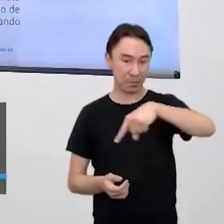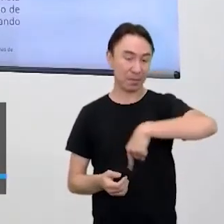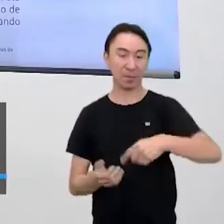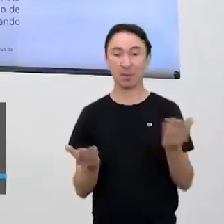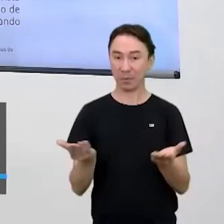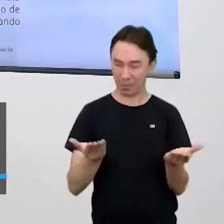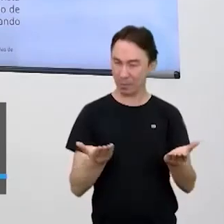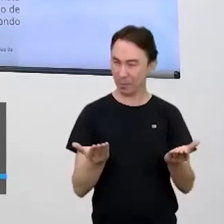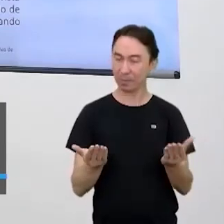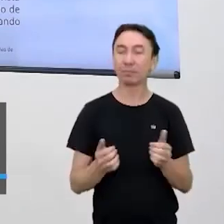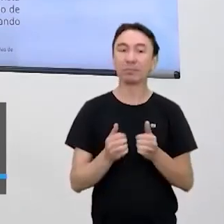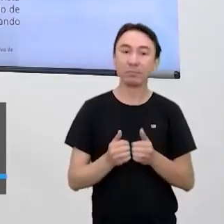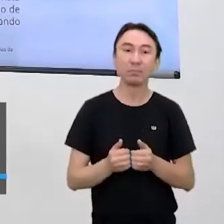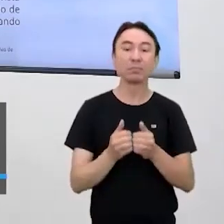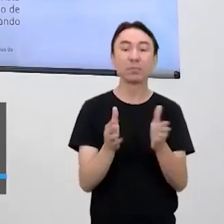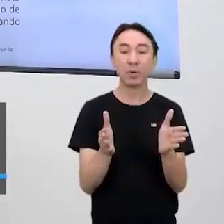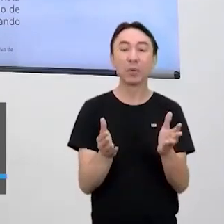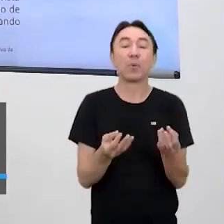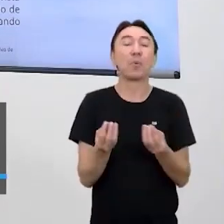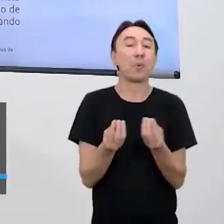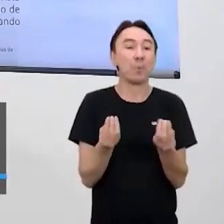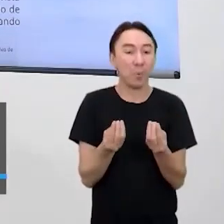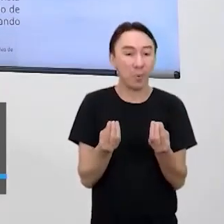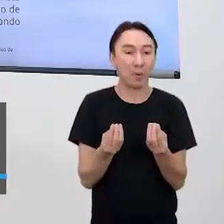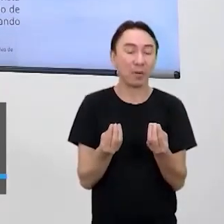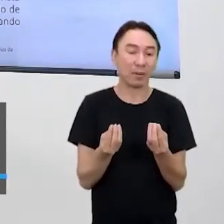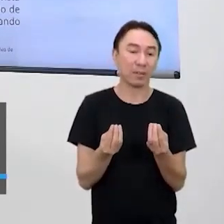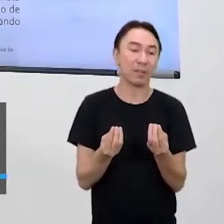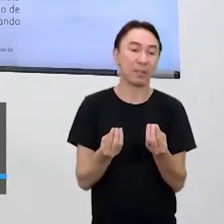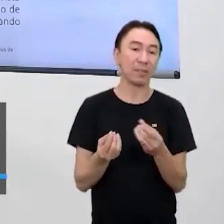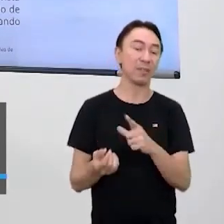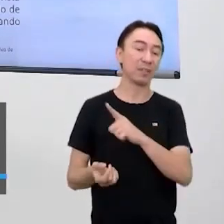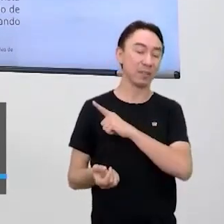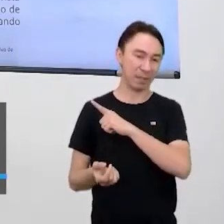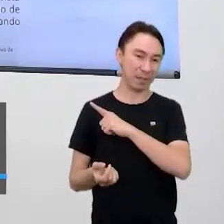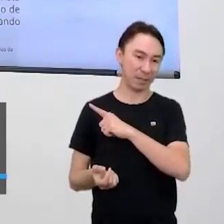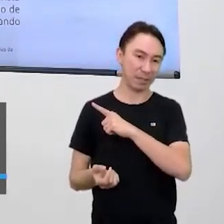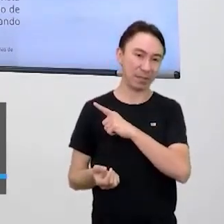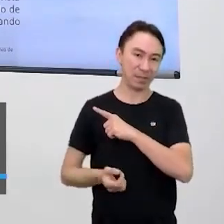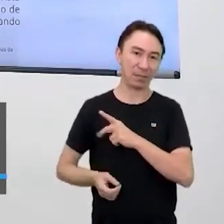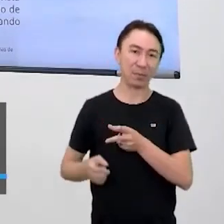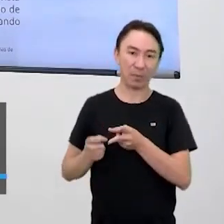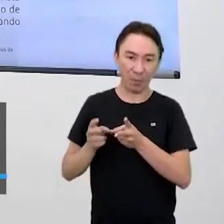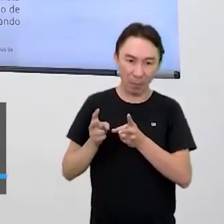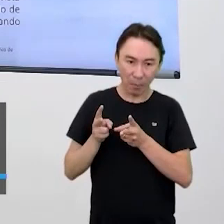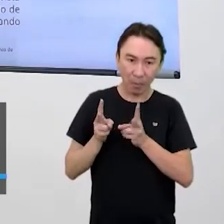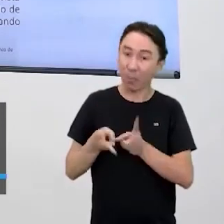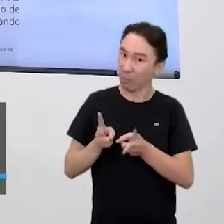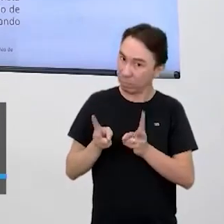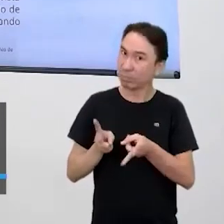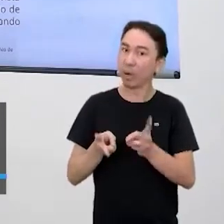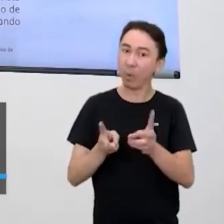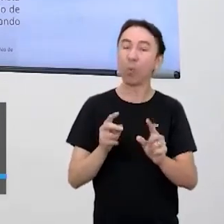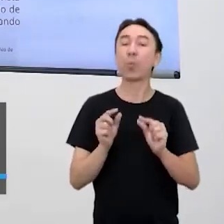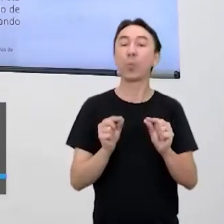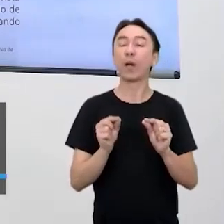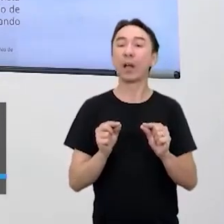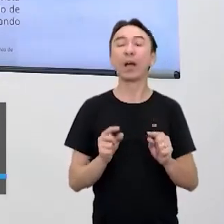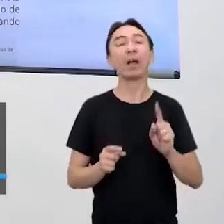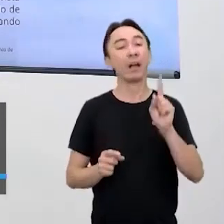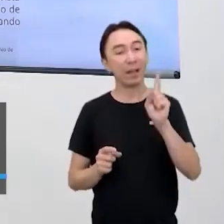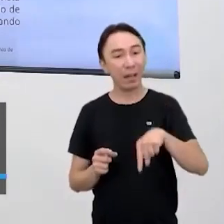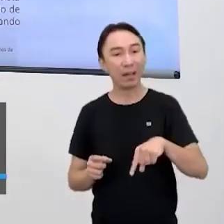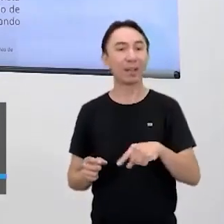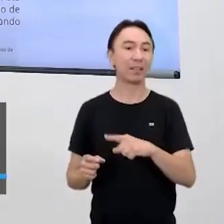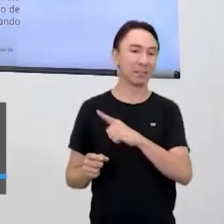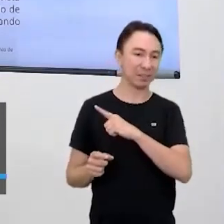aqui trabalhar dando continuidade a essa pegada integradora e a gente vai detalhar,